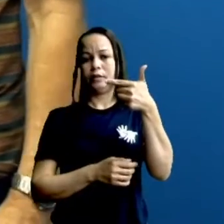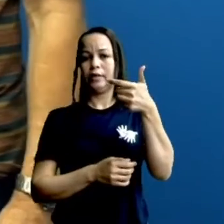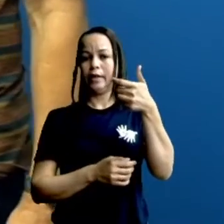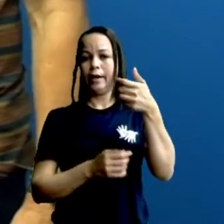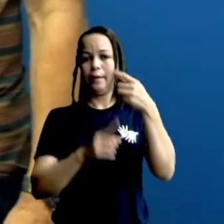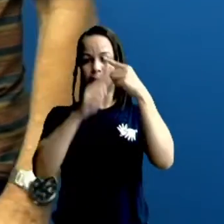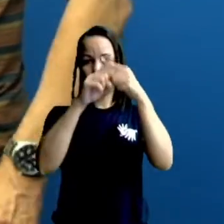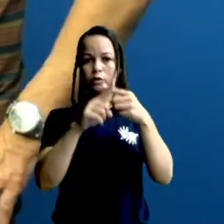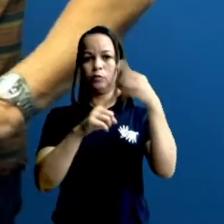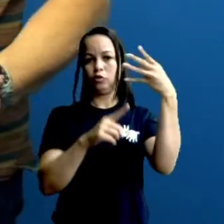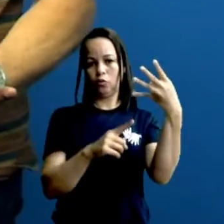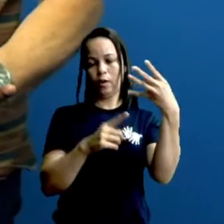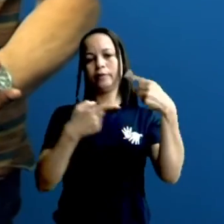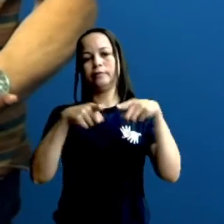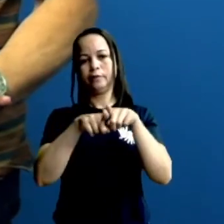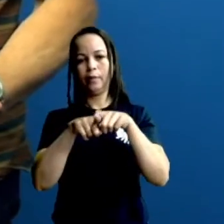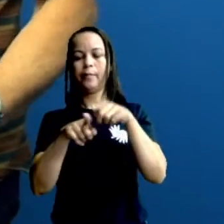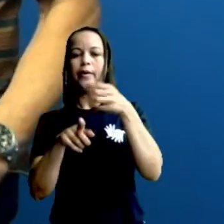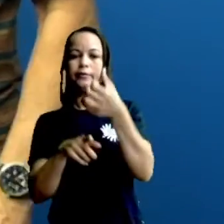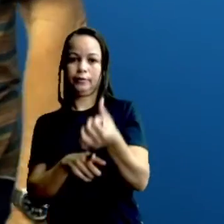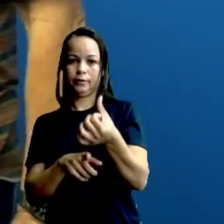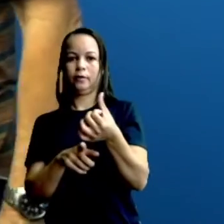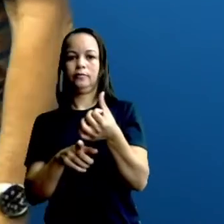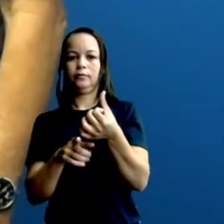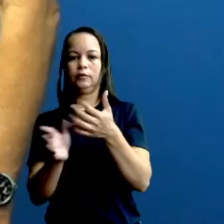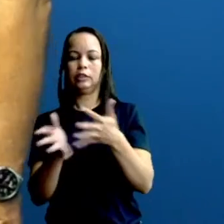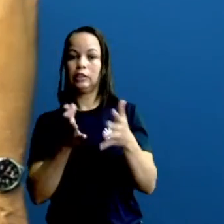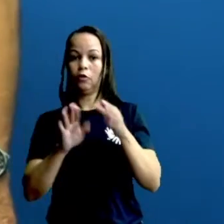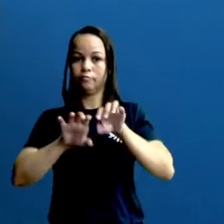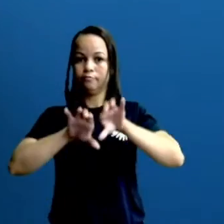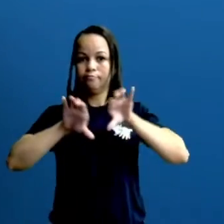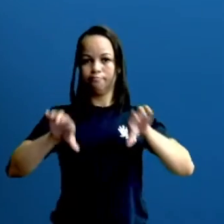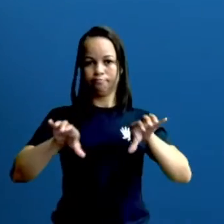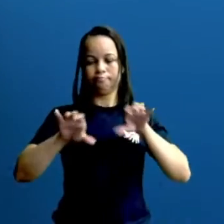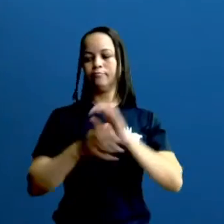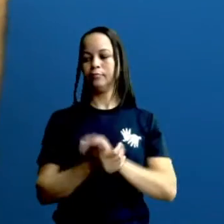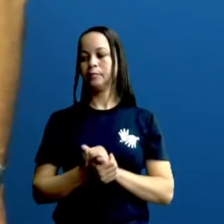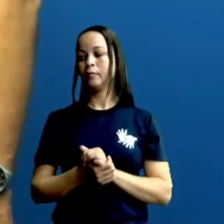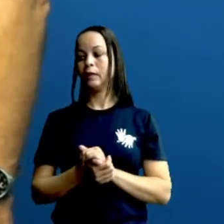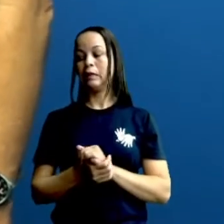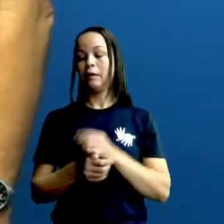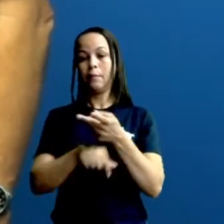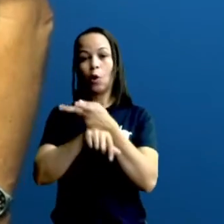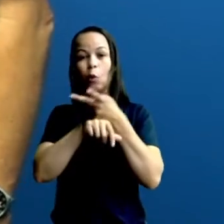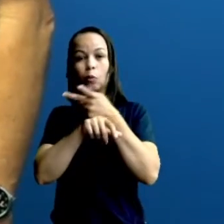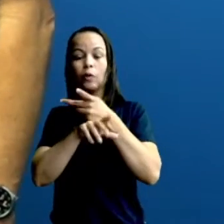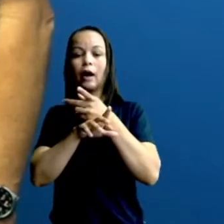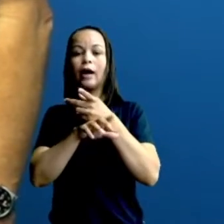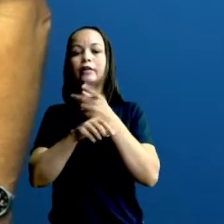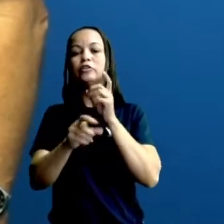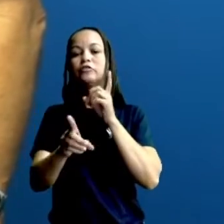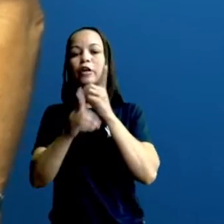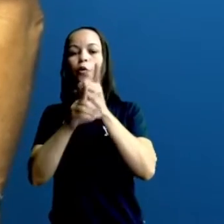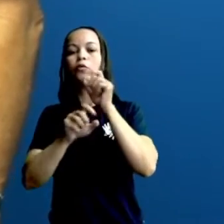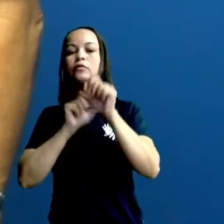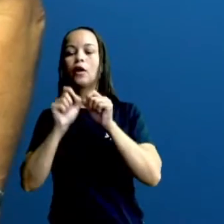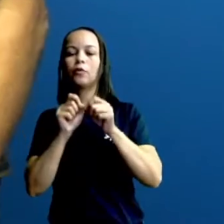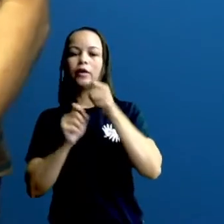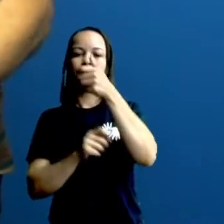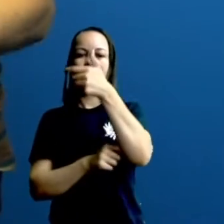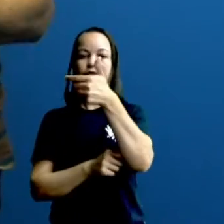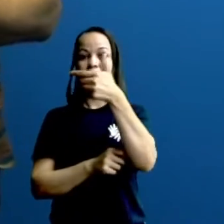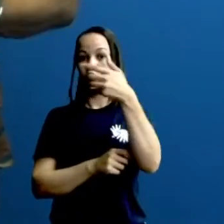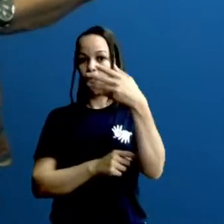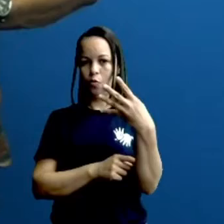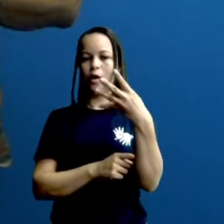de 6. Então a gente já vai separar esses dois aí, ó. Se a gente continuar procurando, a gente vai verificar que o